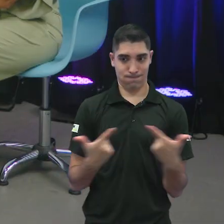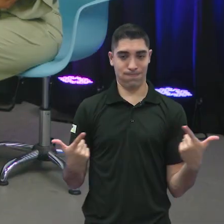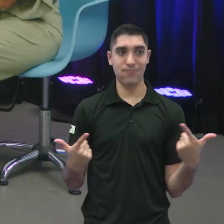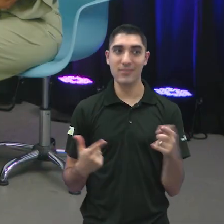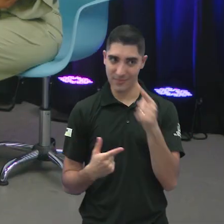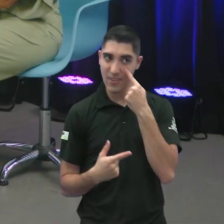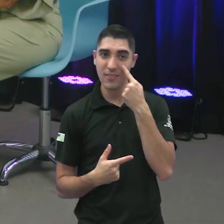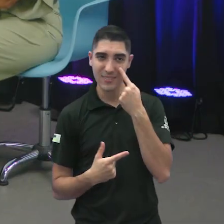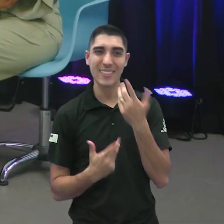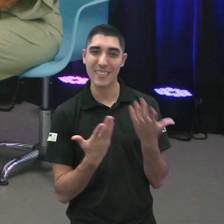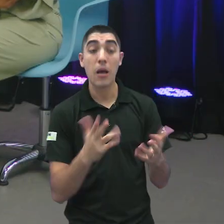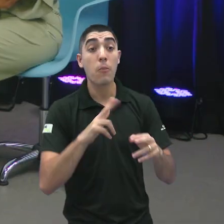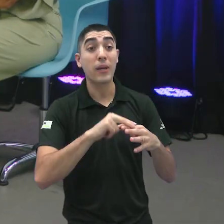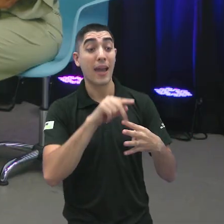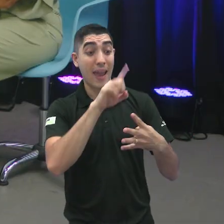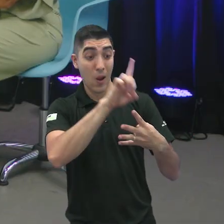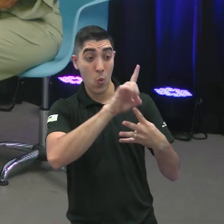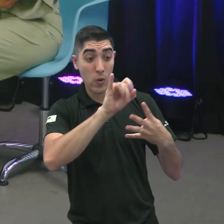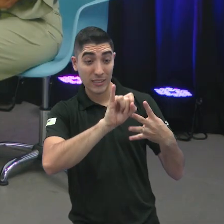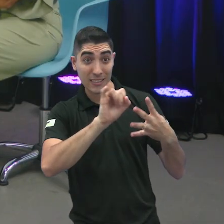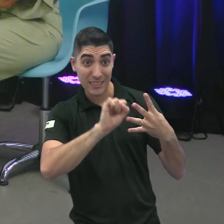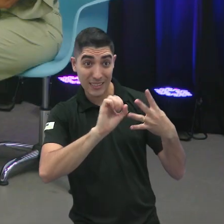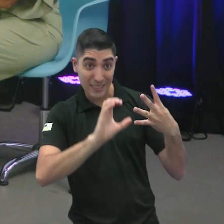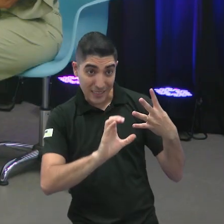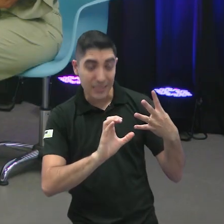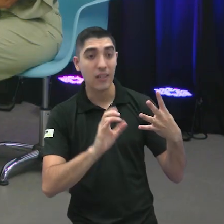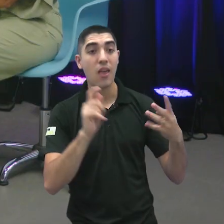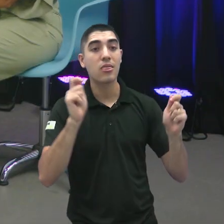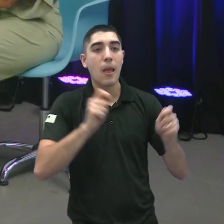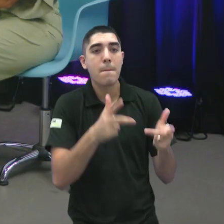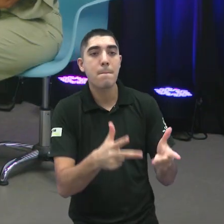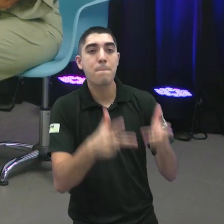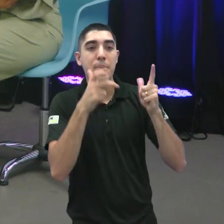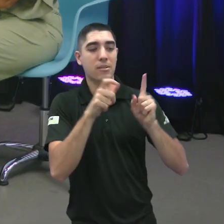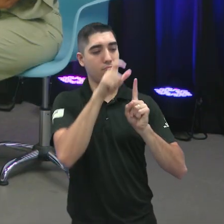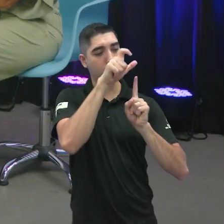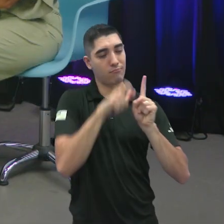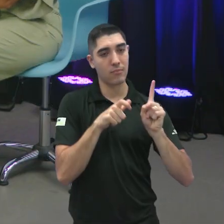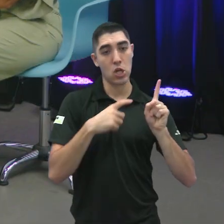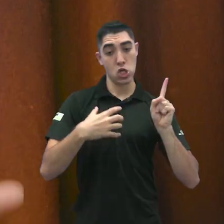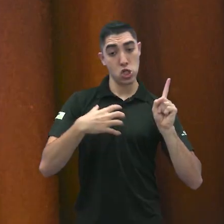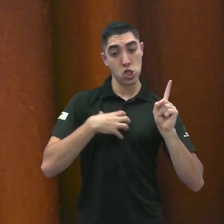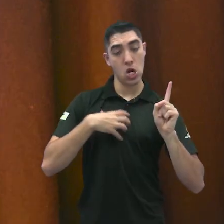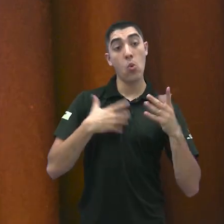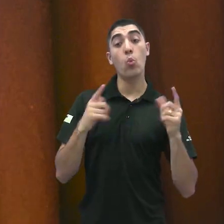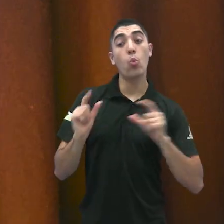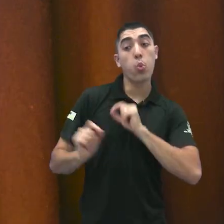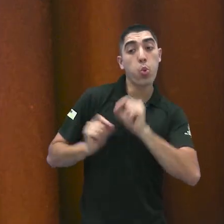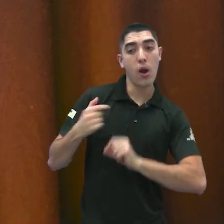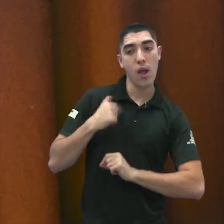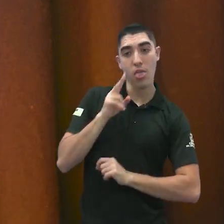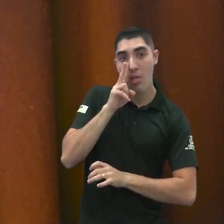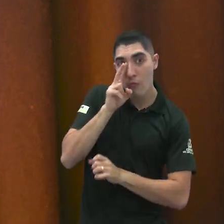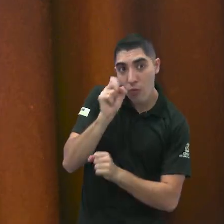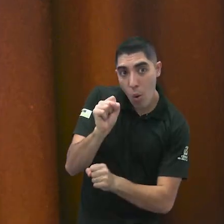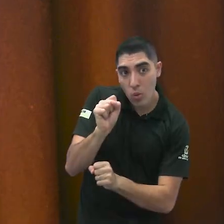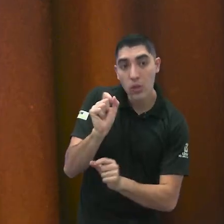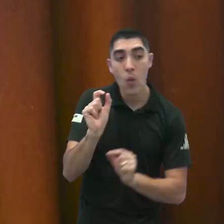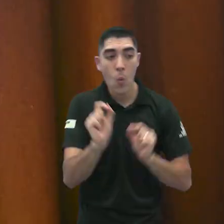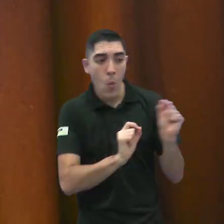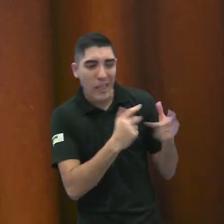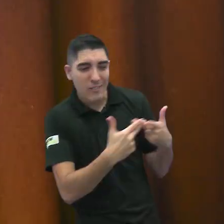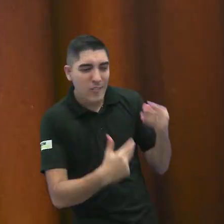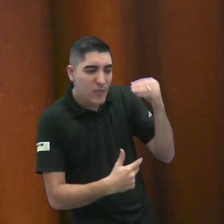então percebe, quando a gente traz isso, a gente reconhece a sua força, você se empodera dessa força e a gente